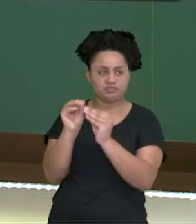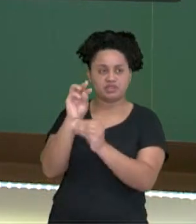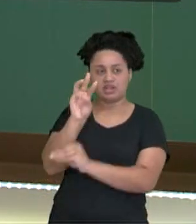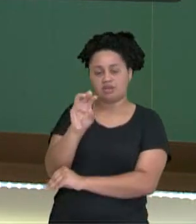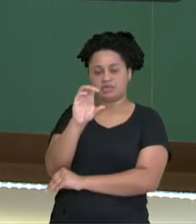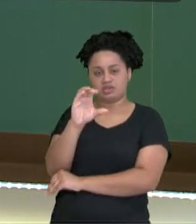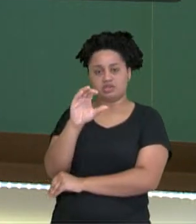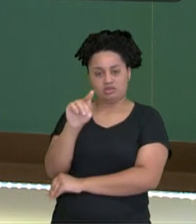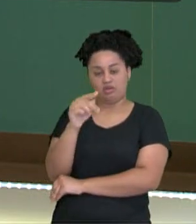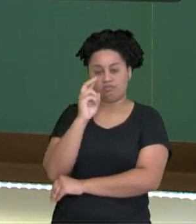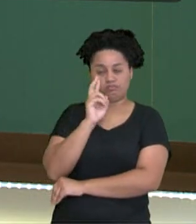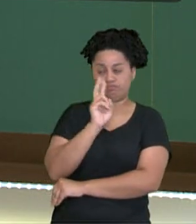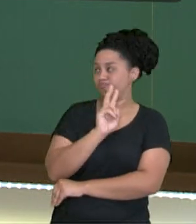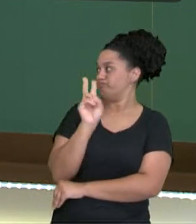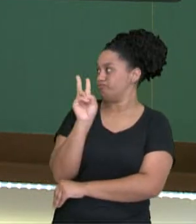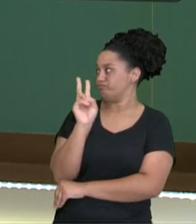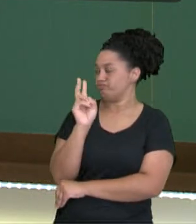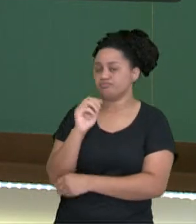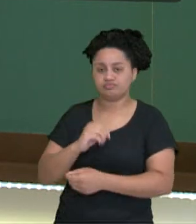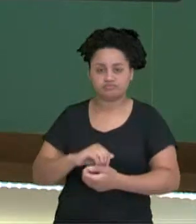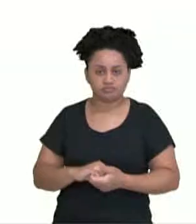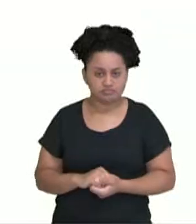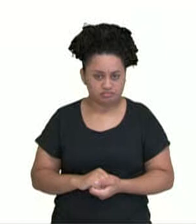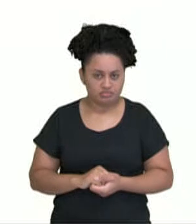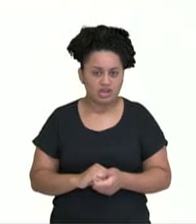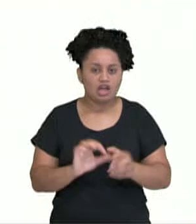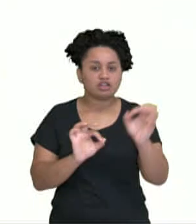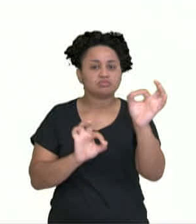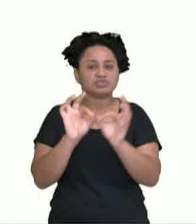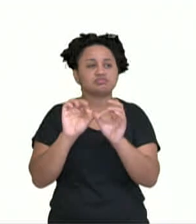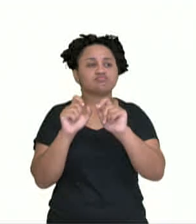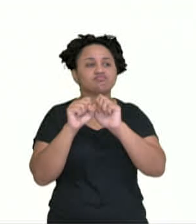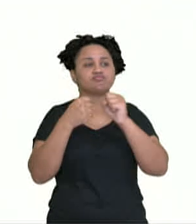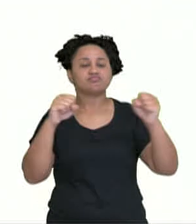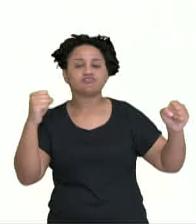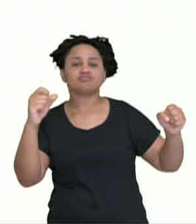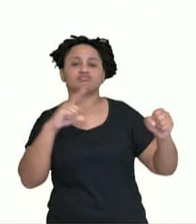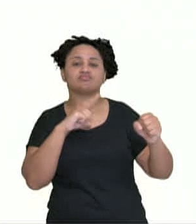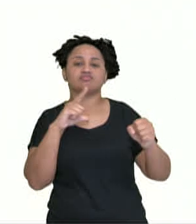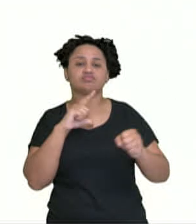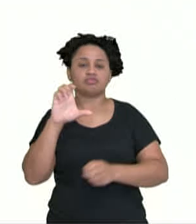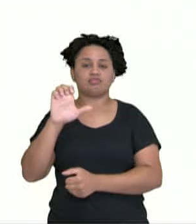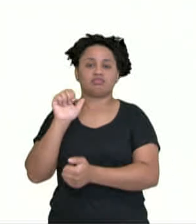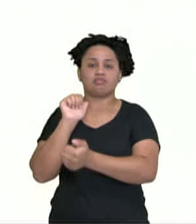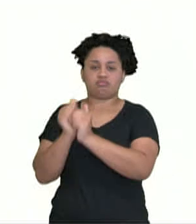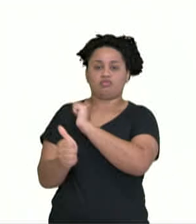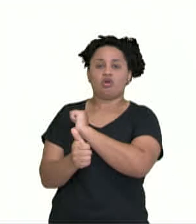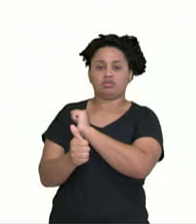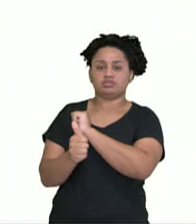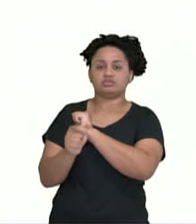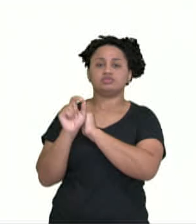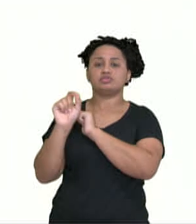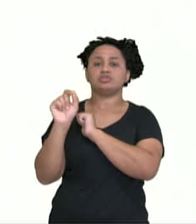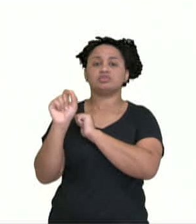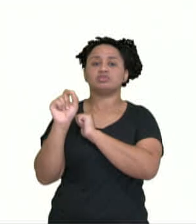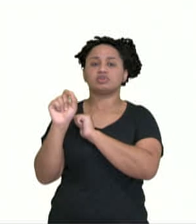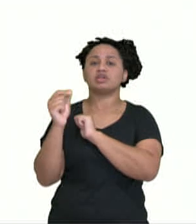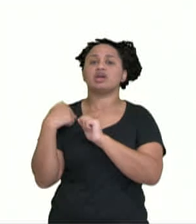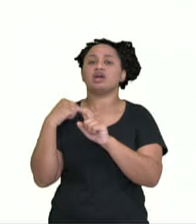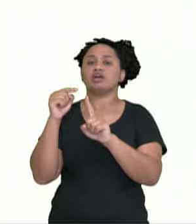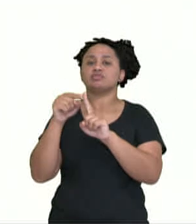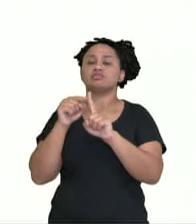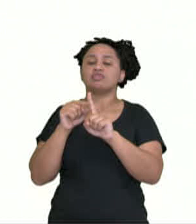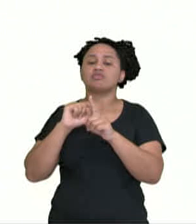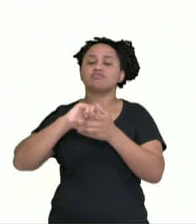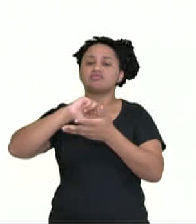de jogos eletrônicos. Então, o World Cyber Game foi uma série de